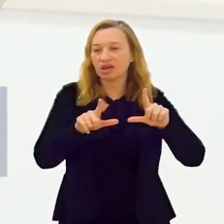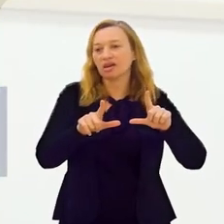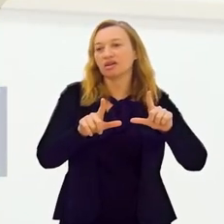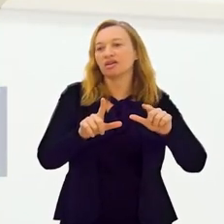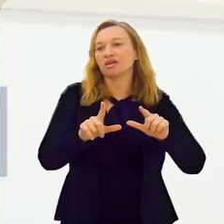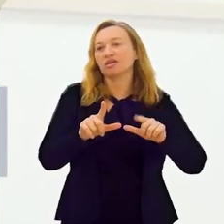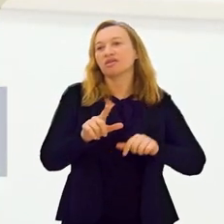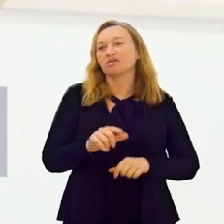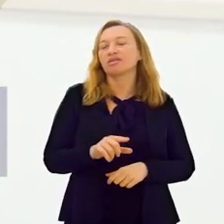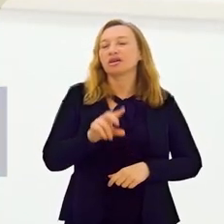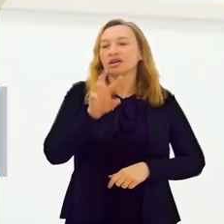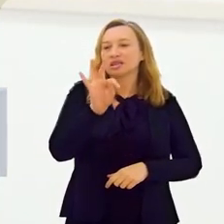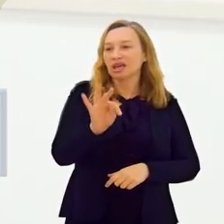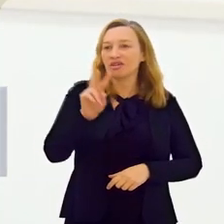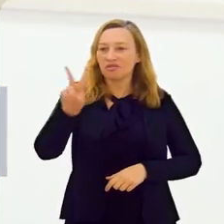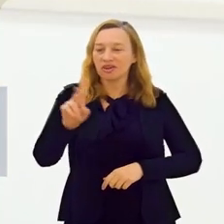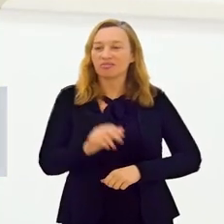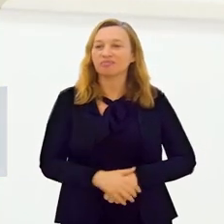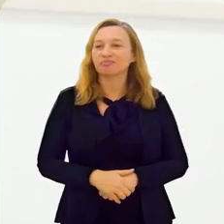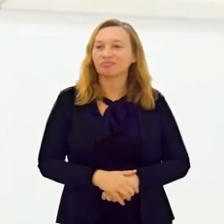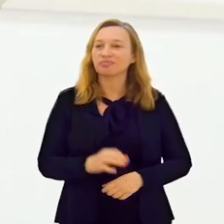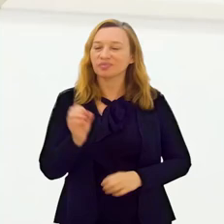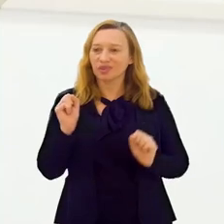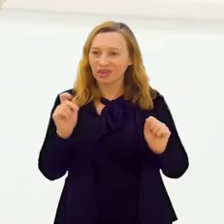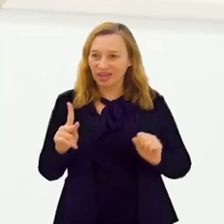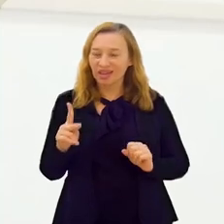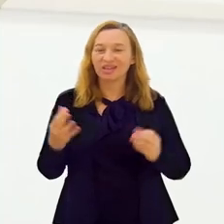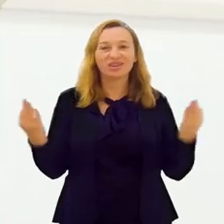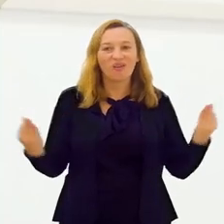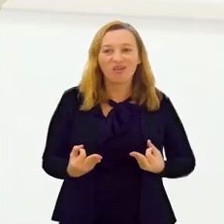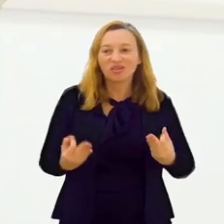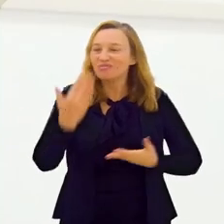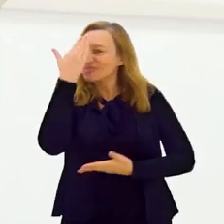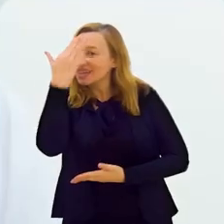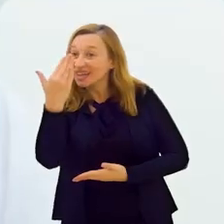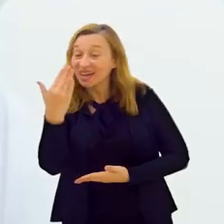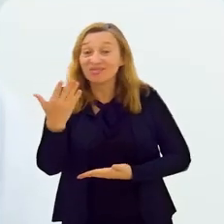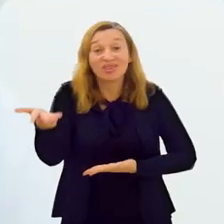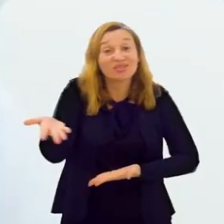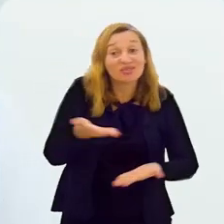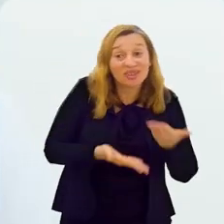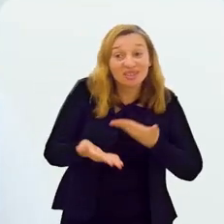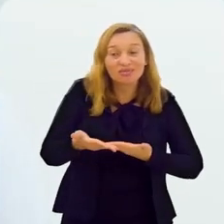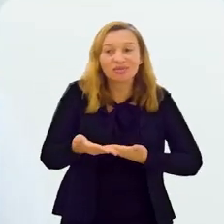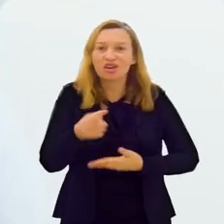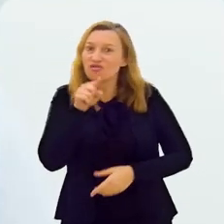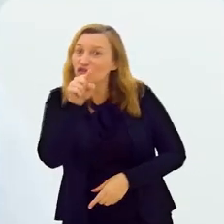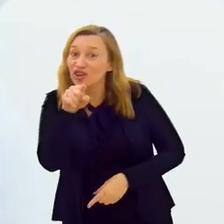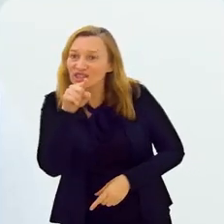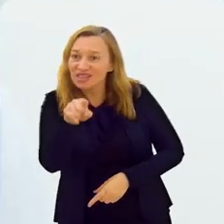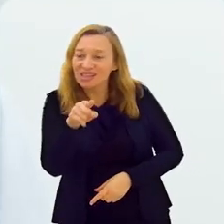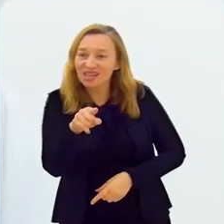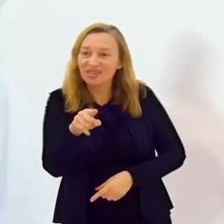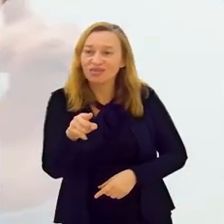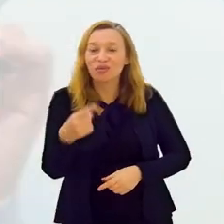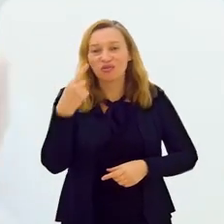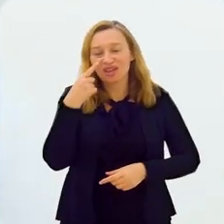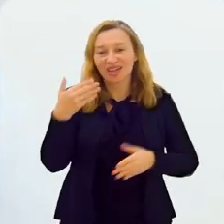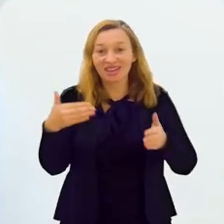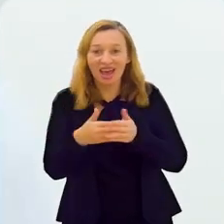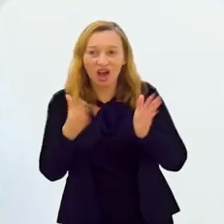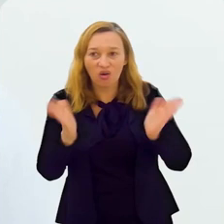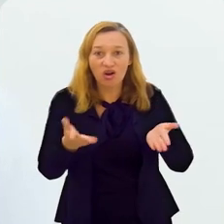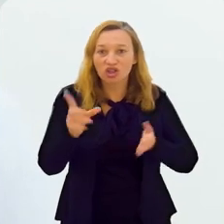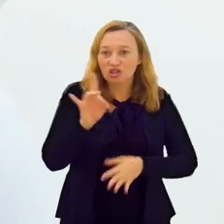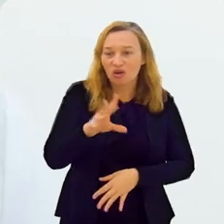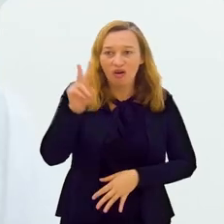sustentabilidade.tv, T de Tatu, V de Vitória, ok? Tá ótimo. Obrigada aí pela sua participação. E para